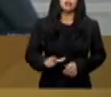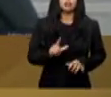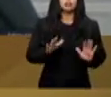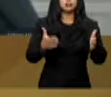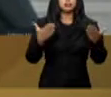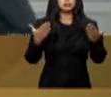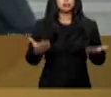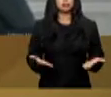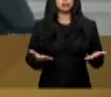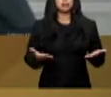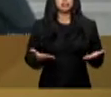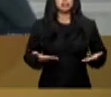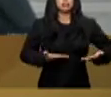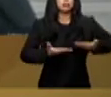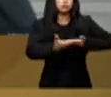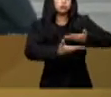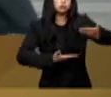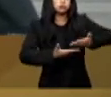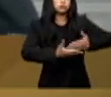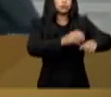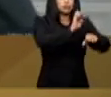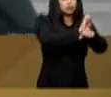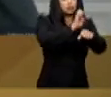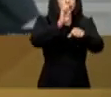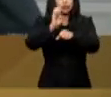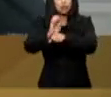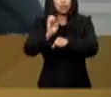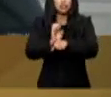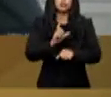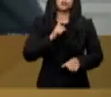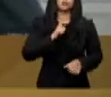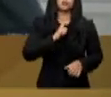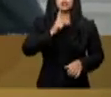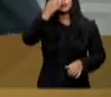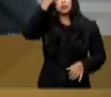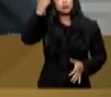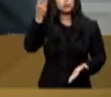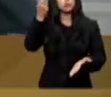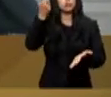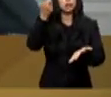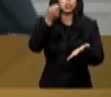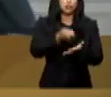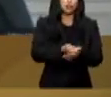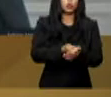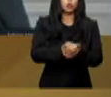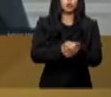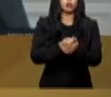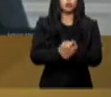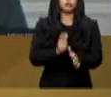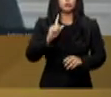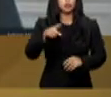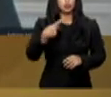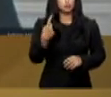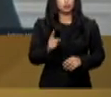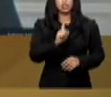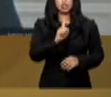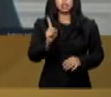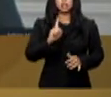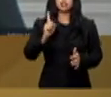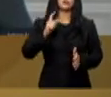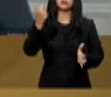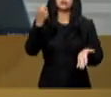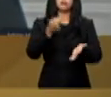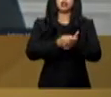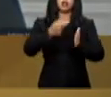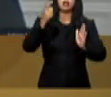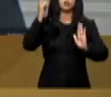operações interestaduais envolvendo consumidores finais não contribuintes do imposto. E isso tudo considerando,